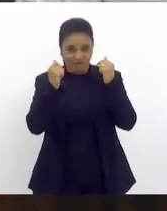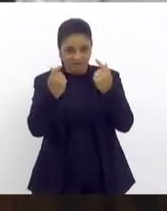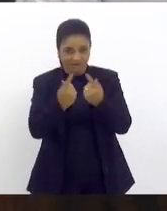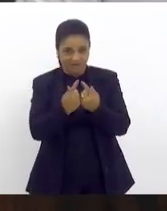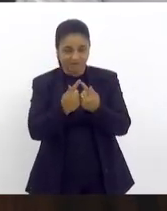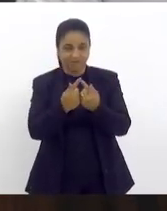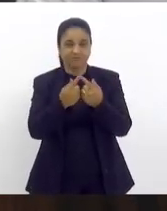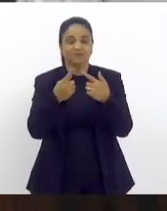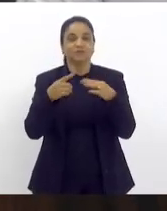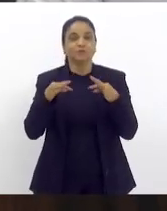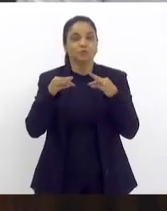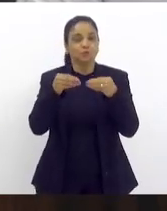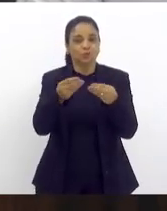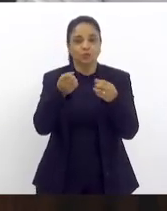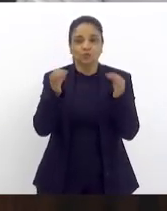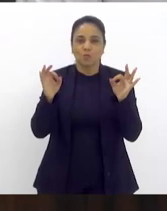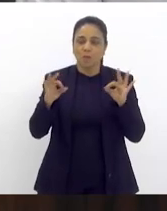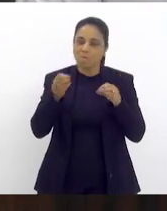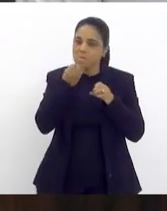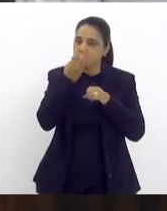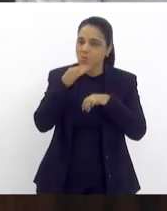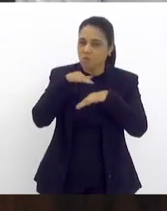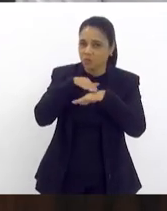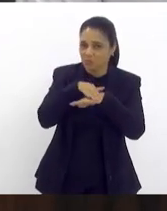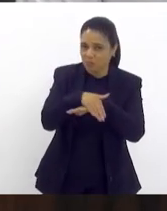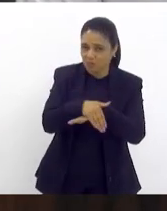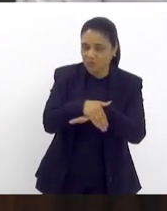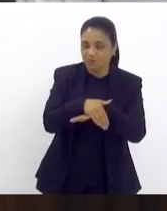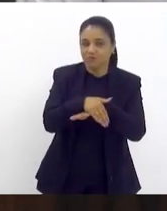tenhamos todos uma boa noite,